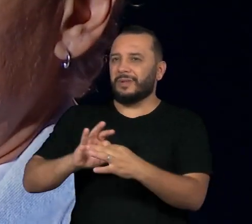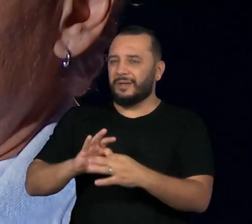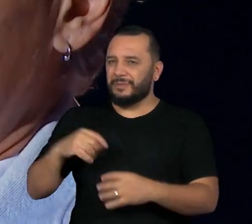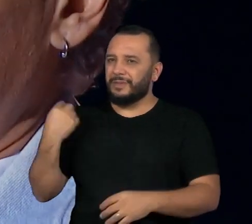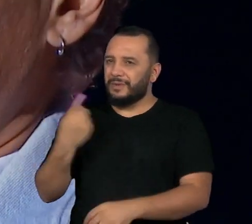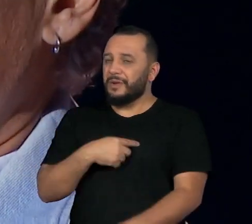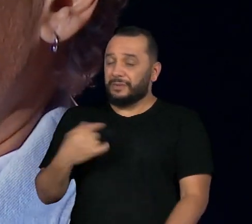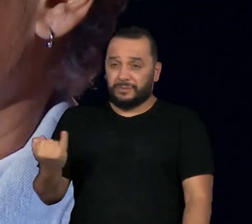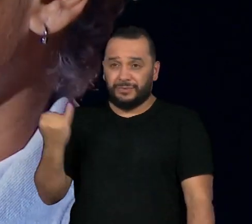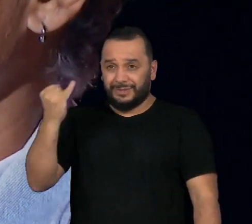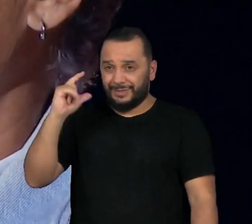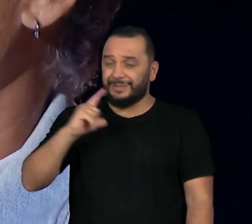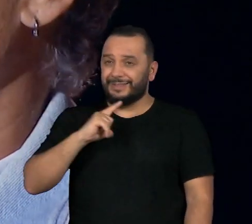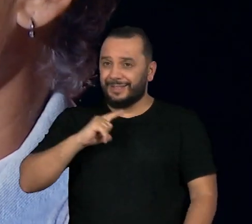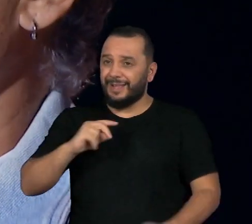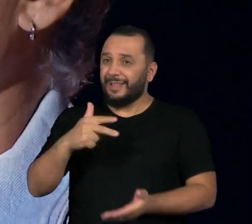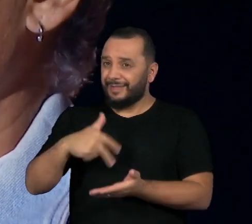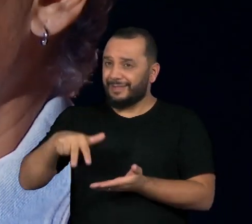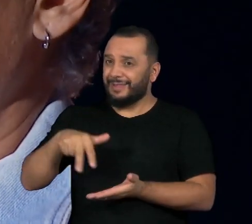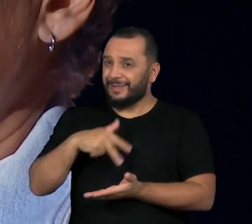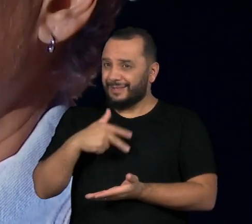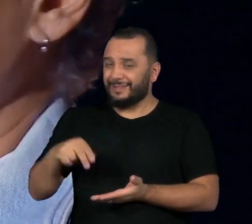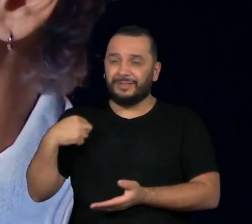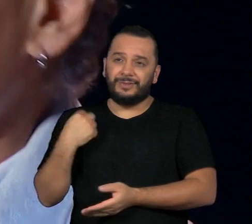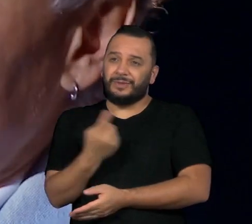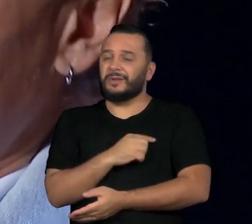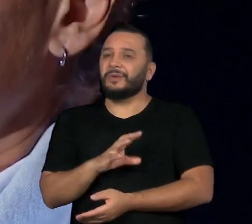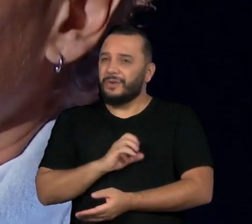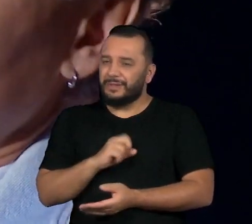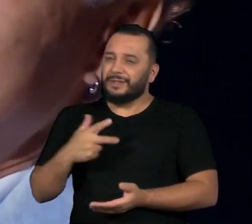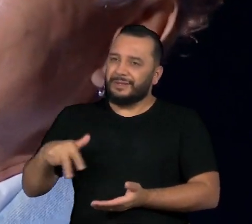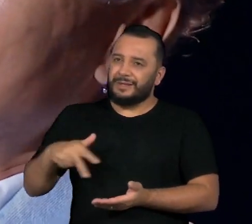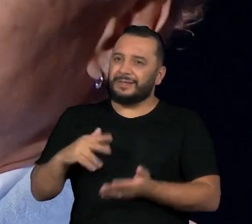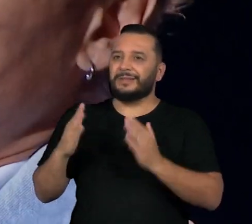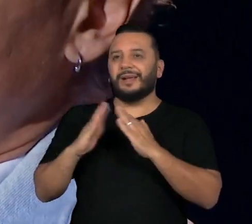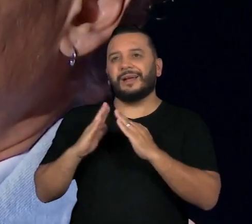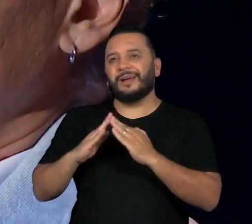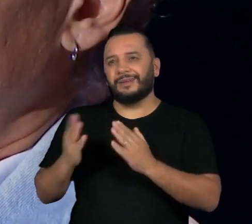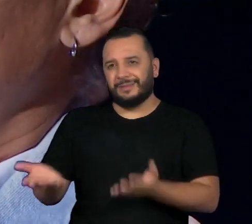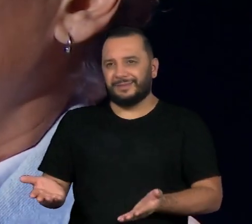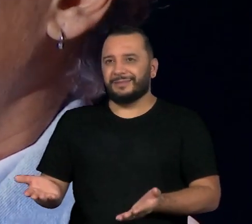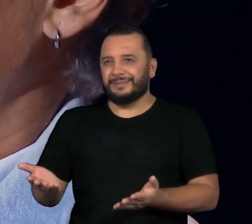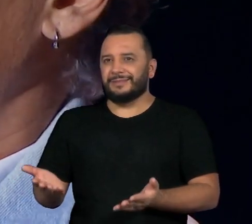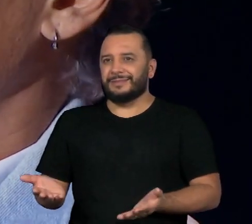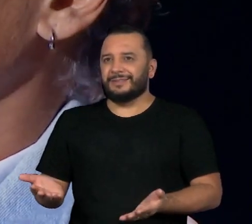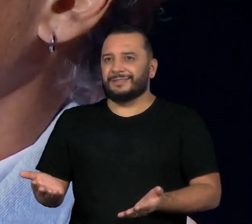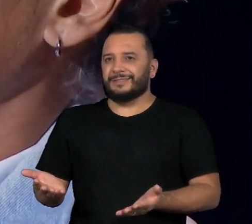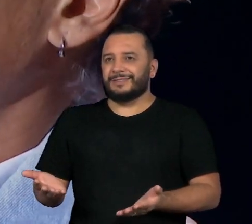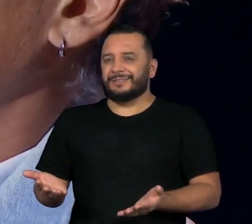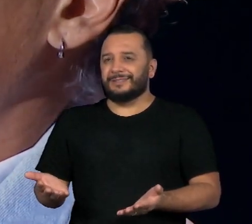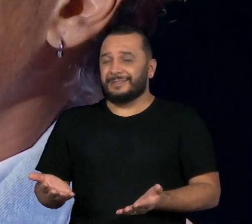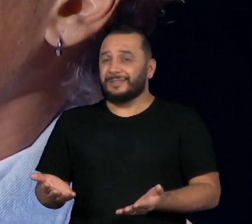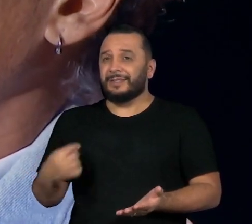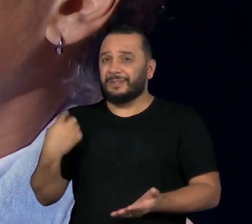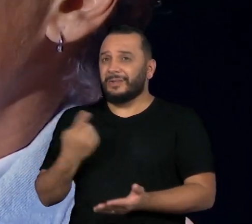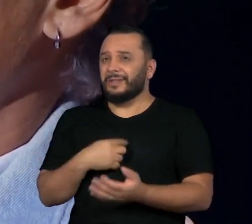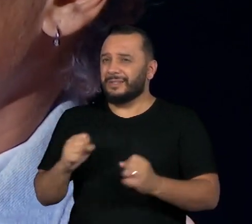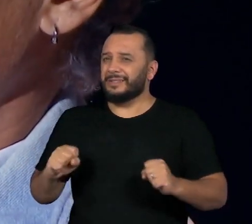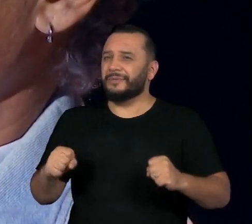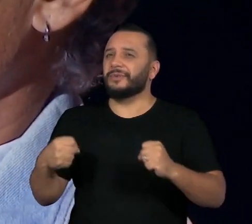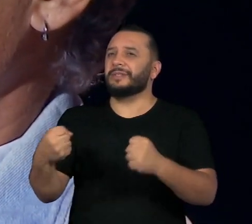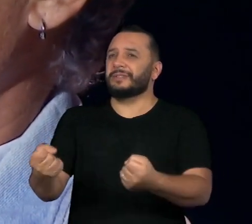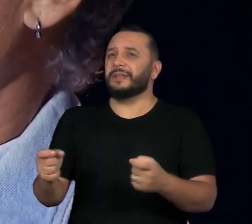gente. A dança, a gente dança muito, a gente dança em casa, a gente tem se esforçado para não